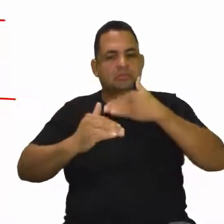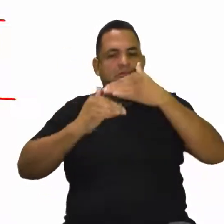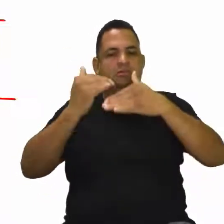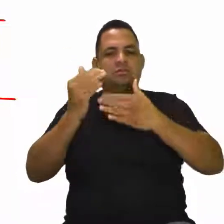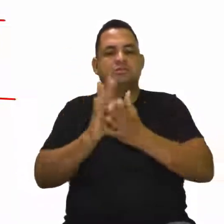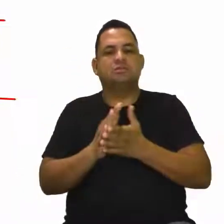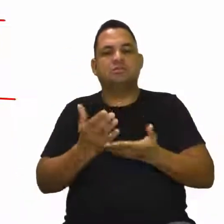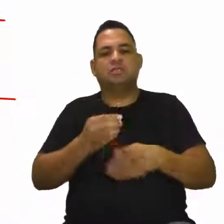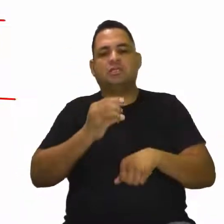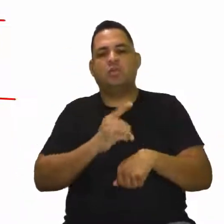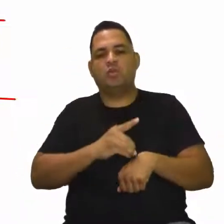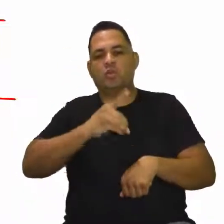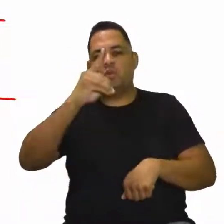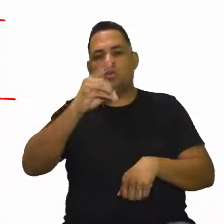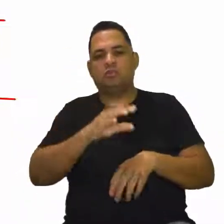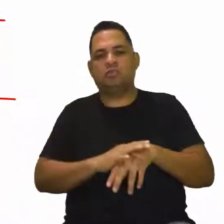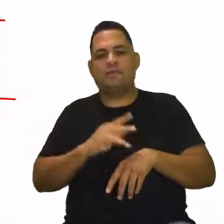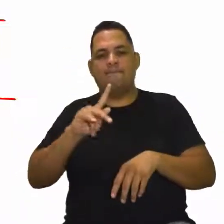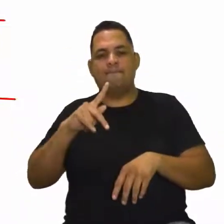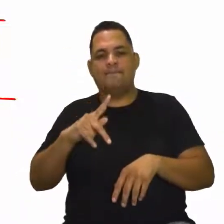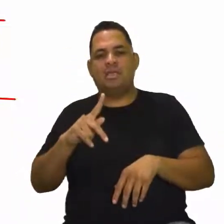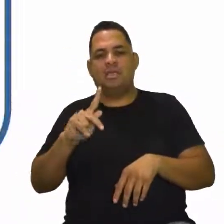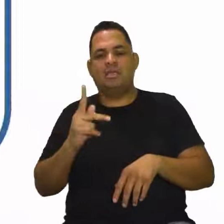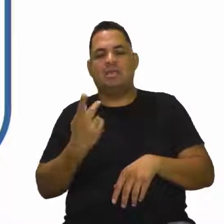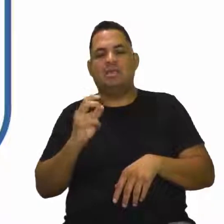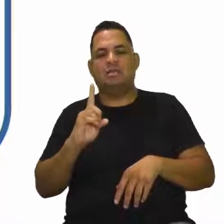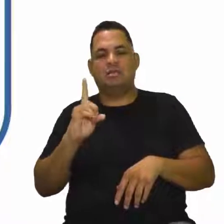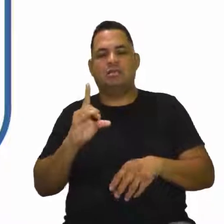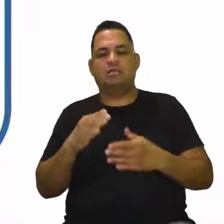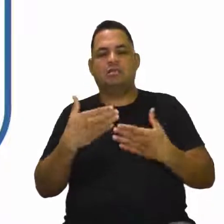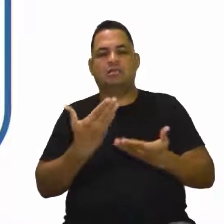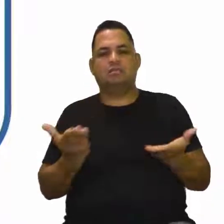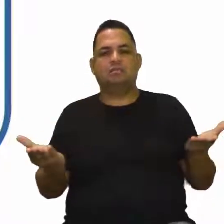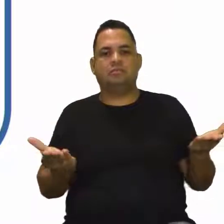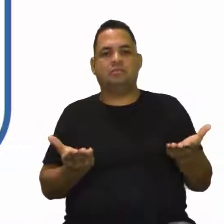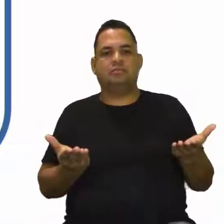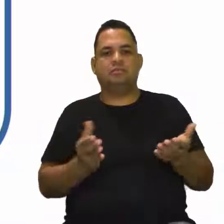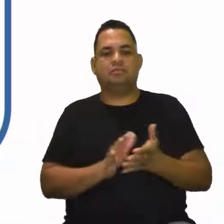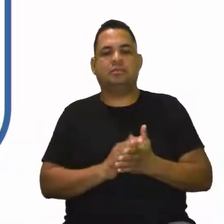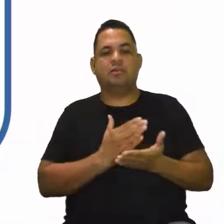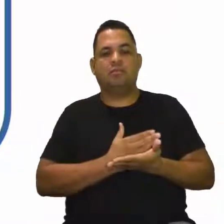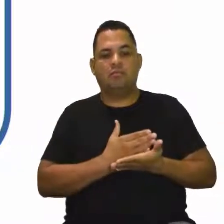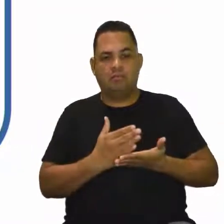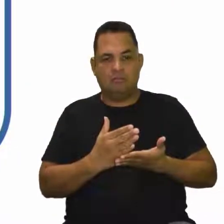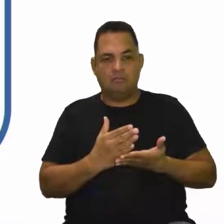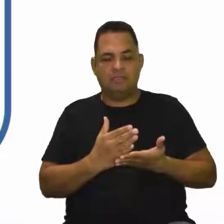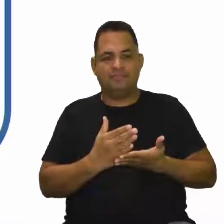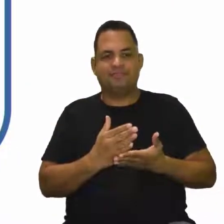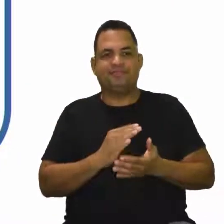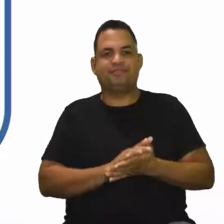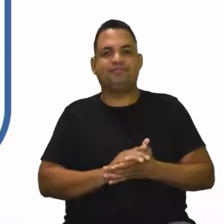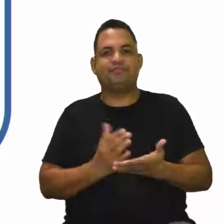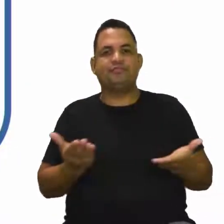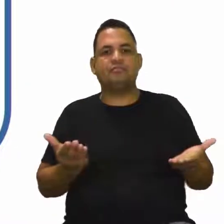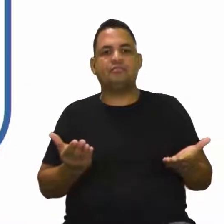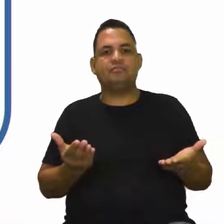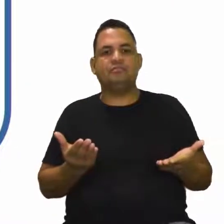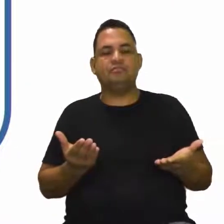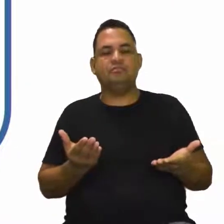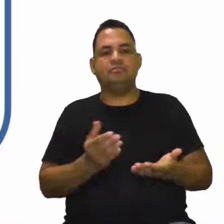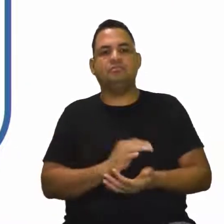mestres, doutores, PhD e assim vai. Senhores, vamos começar então. Vejam